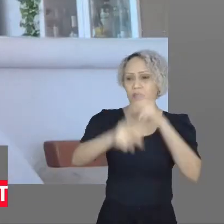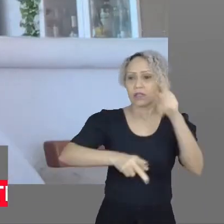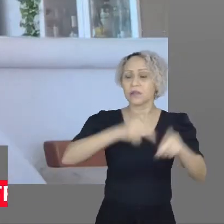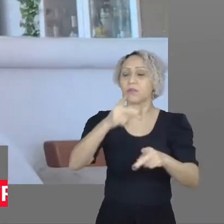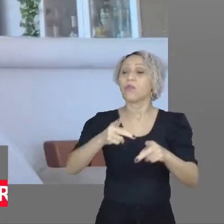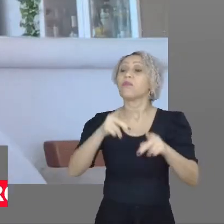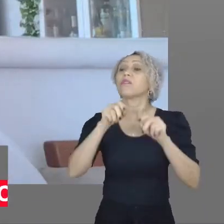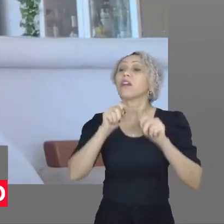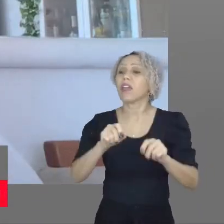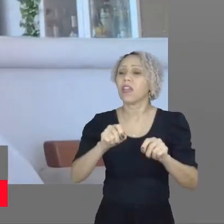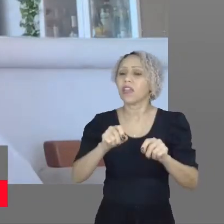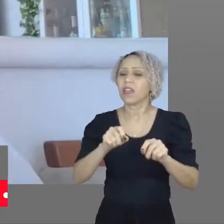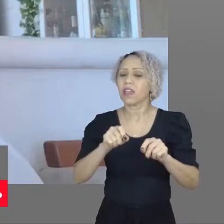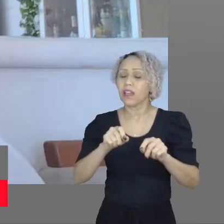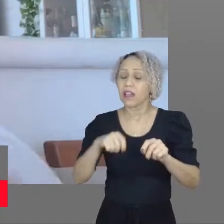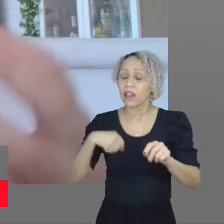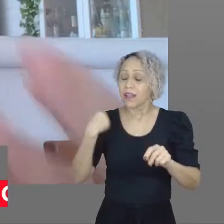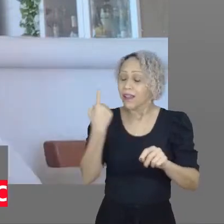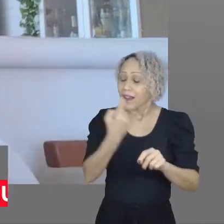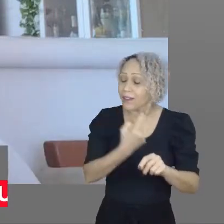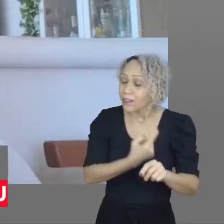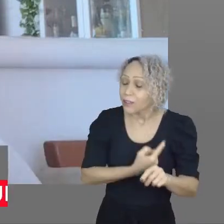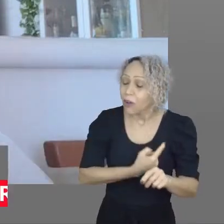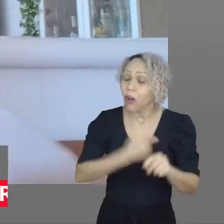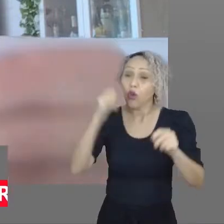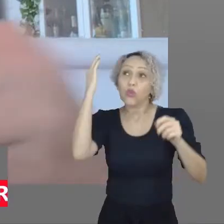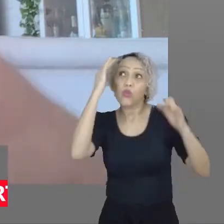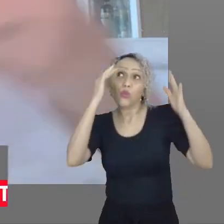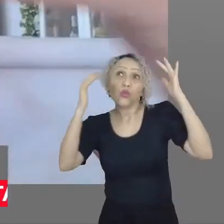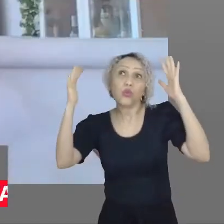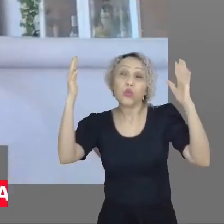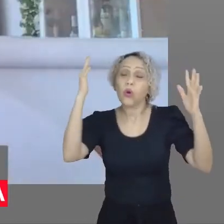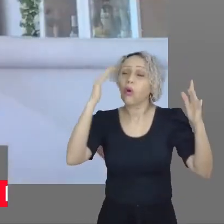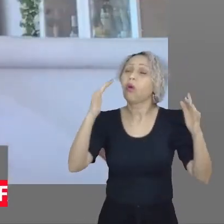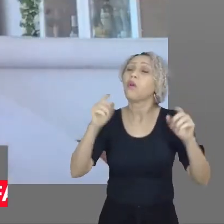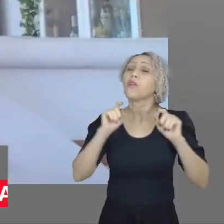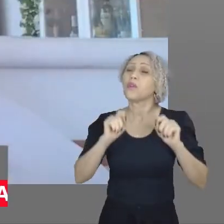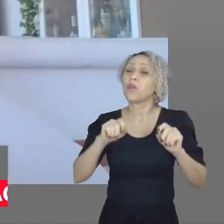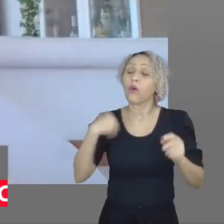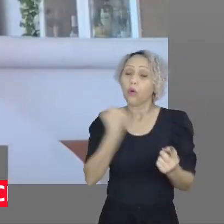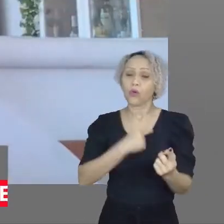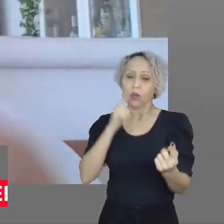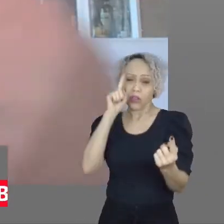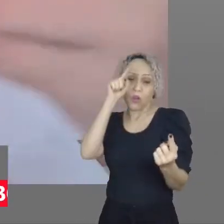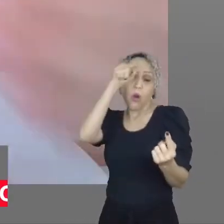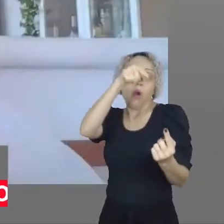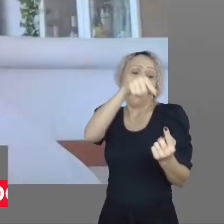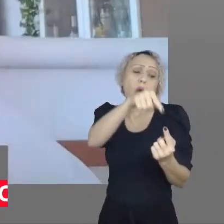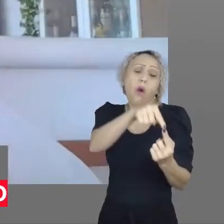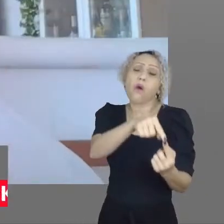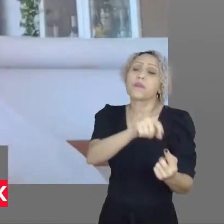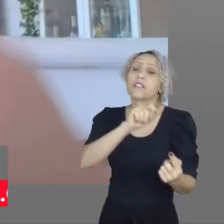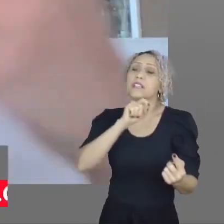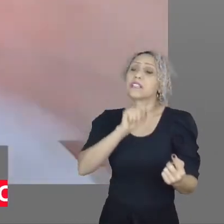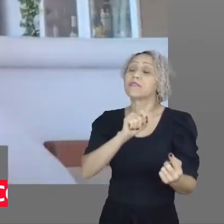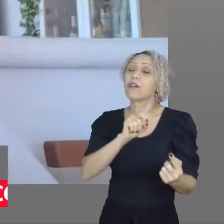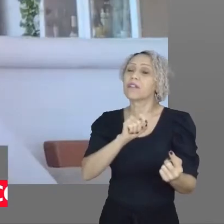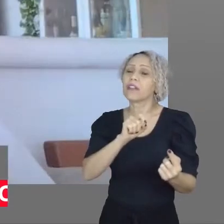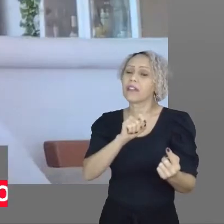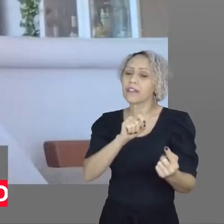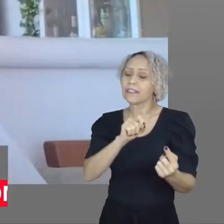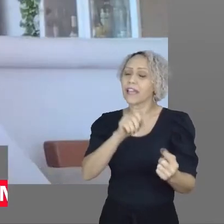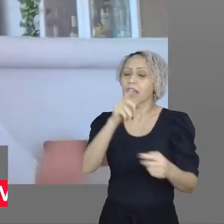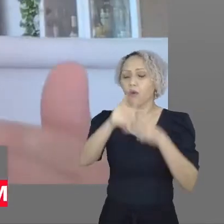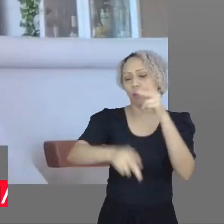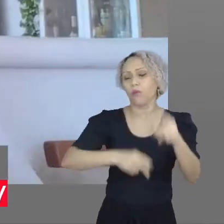brasileiro, é a nossa utopia. A gente tem avançado, mas toda vez que a gente avança, surgem novas pautas,